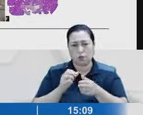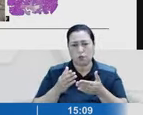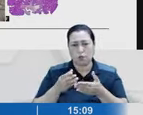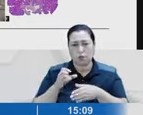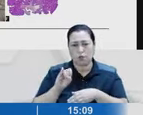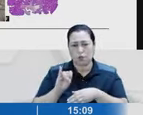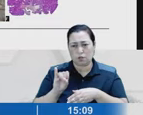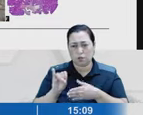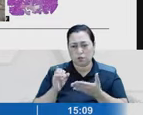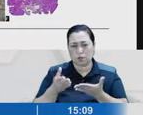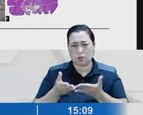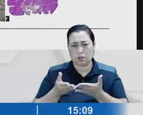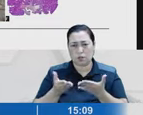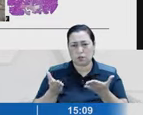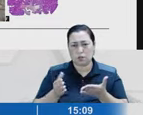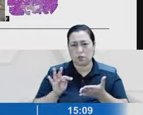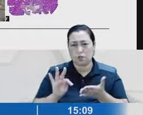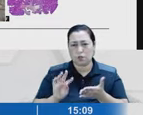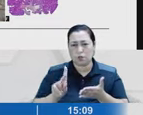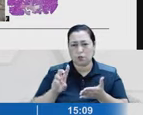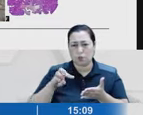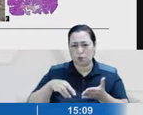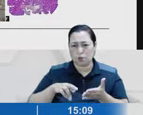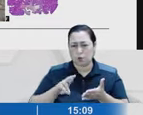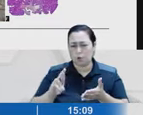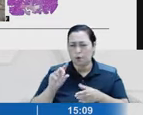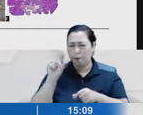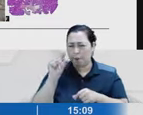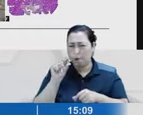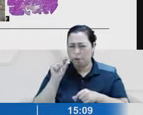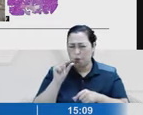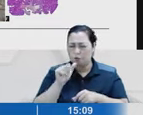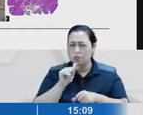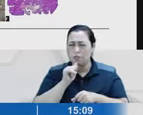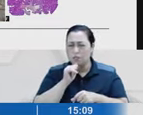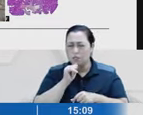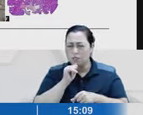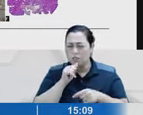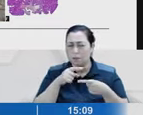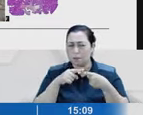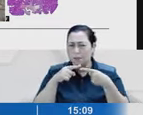se esse tumor tiver um pouquinho ainda mais